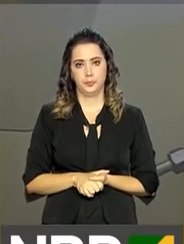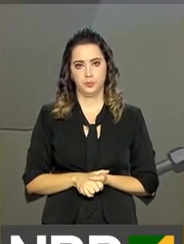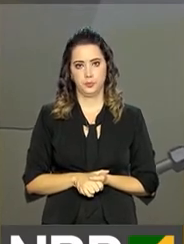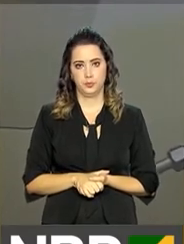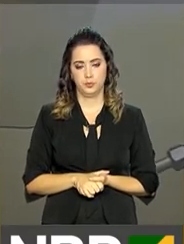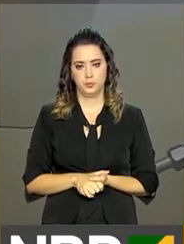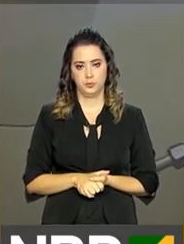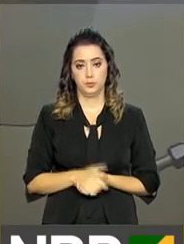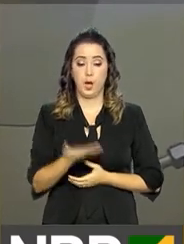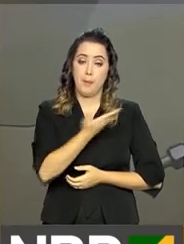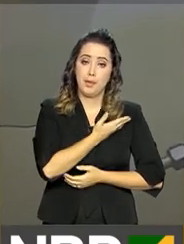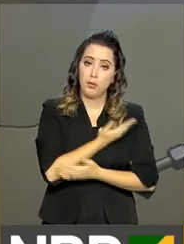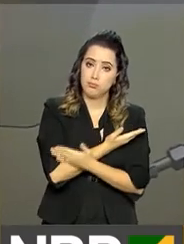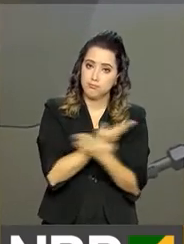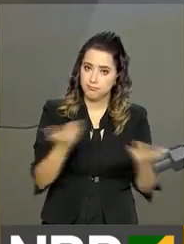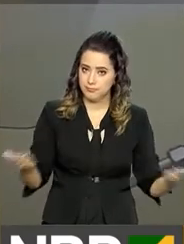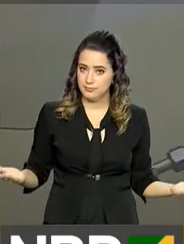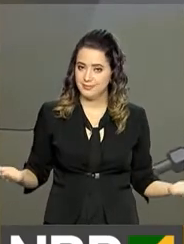meus amigos,